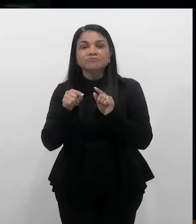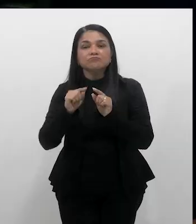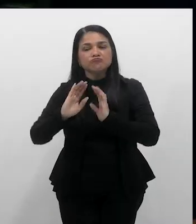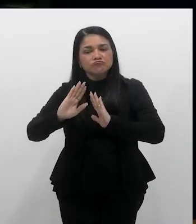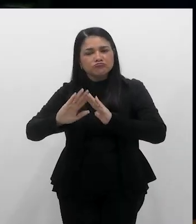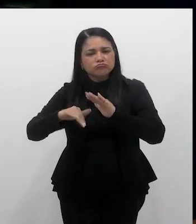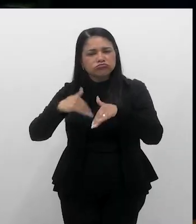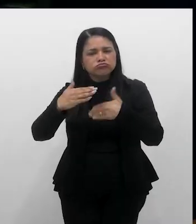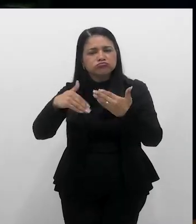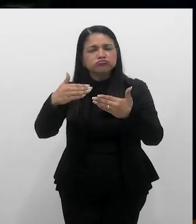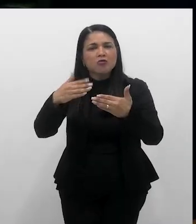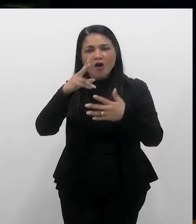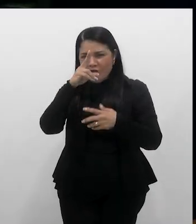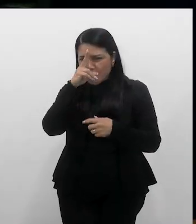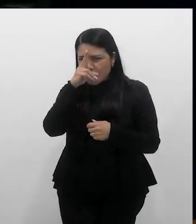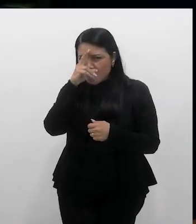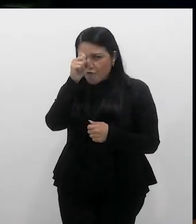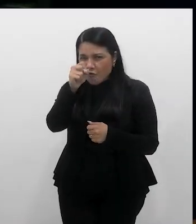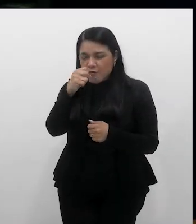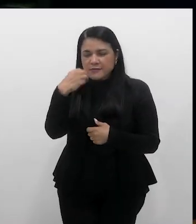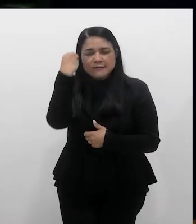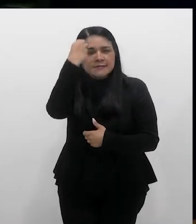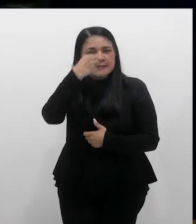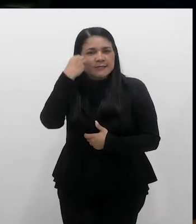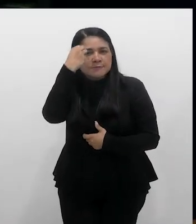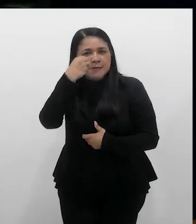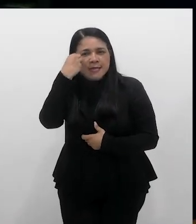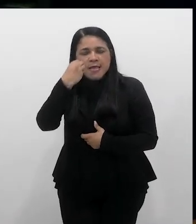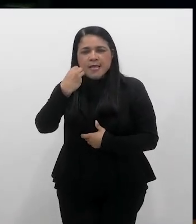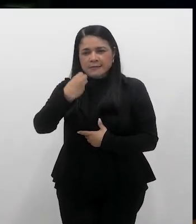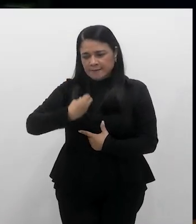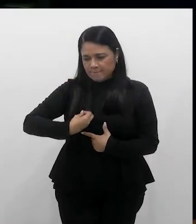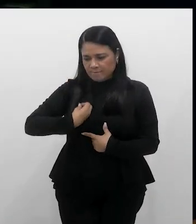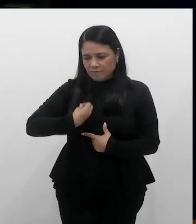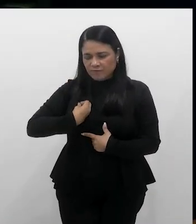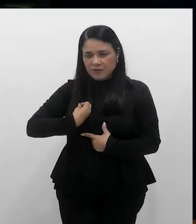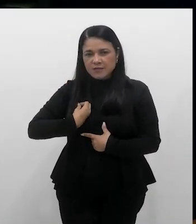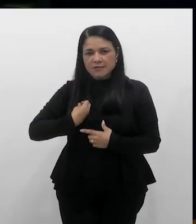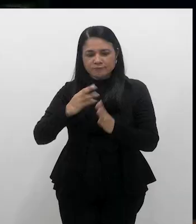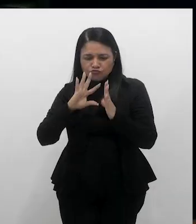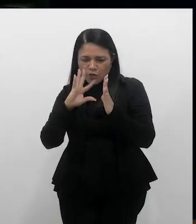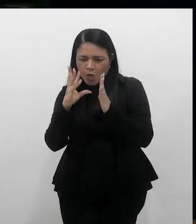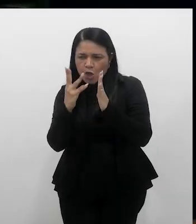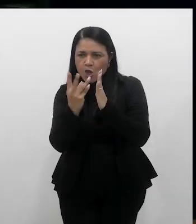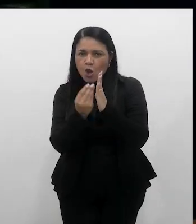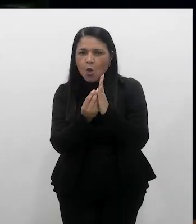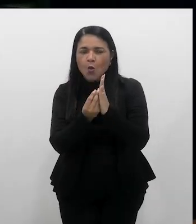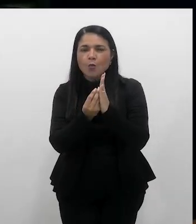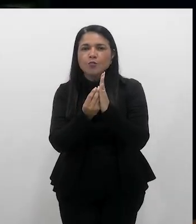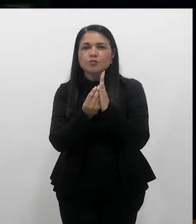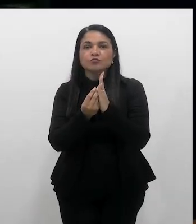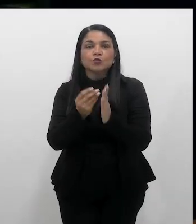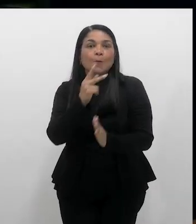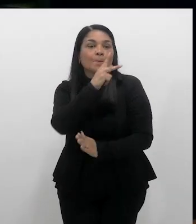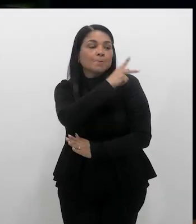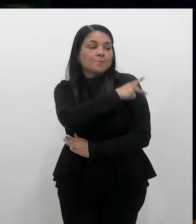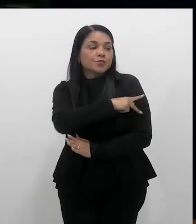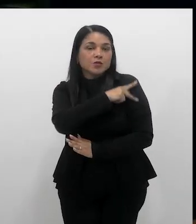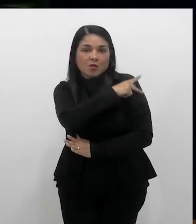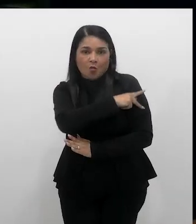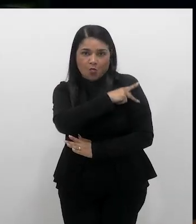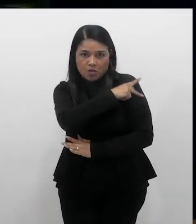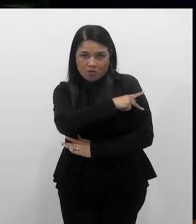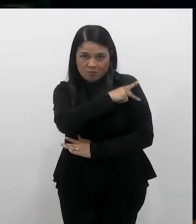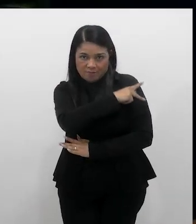constrói toda a sua força em cima da vivência dele no quilombo, lá no Piauí.